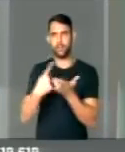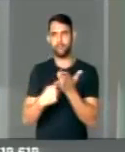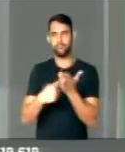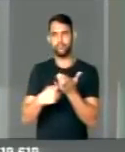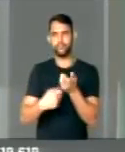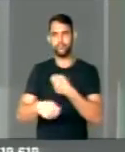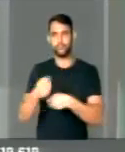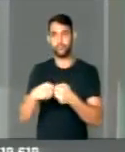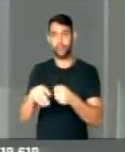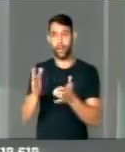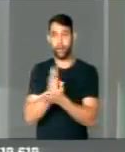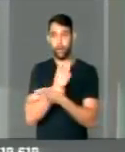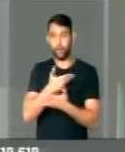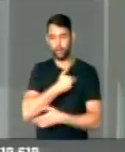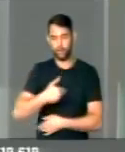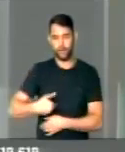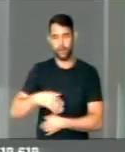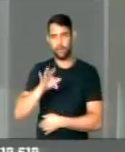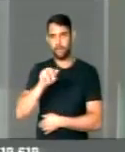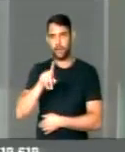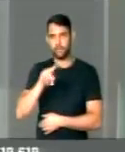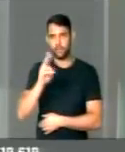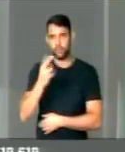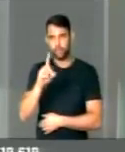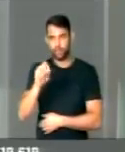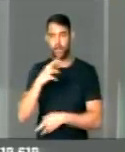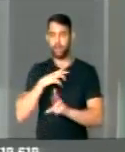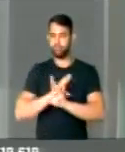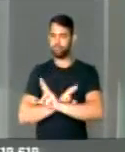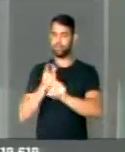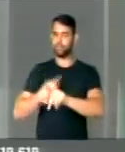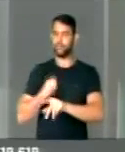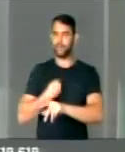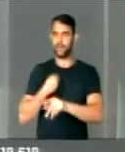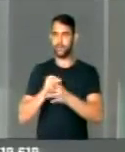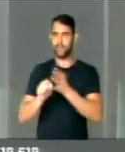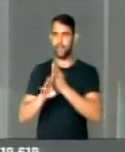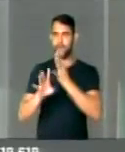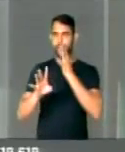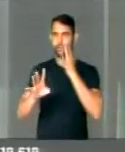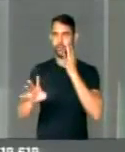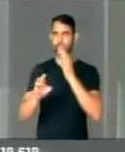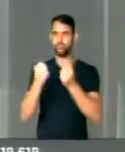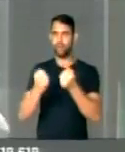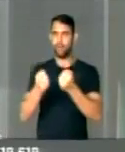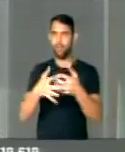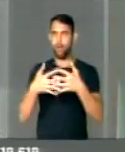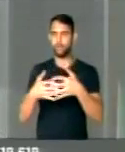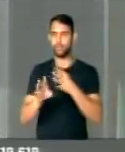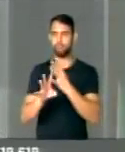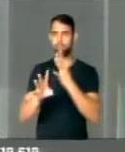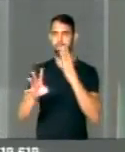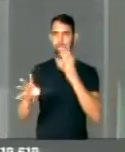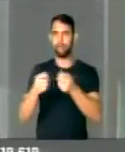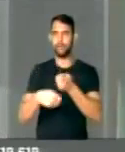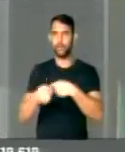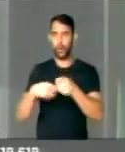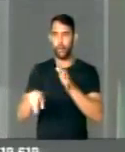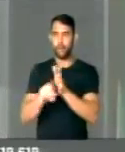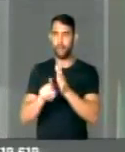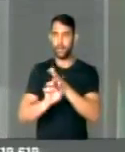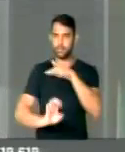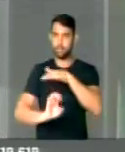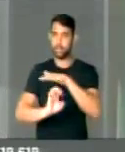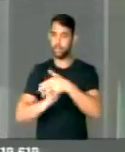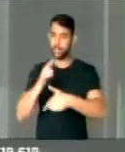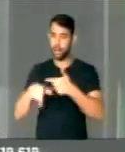políticos. Agora, no governo Flávio Dino, a realidade é diferente. A fila de espera no Porto, e isso é o que representa a lucratividade para as